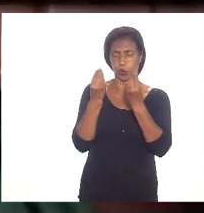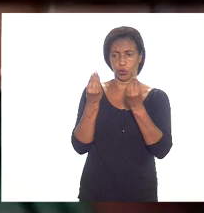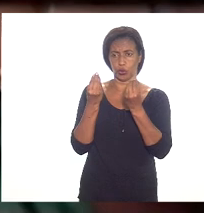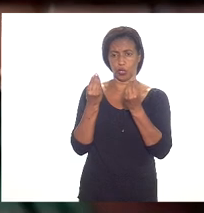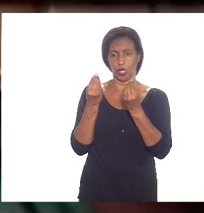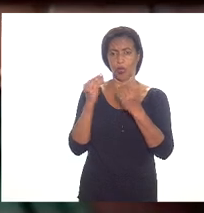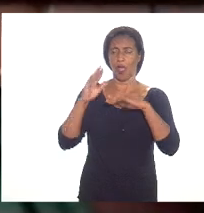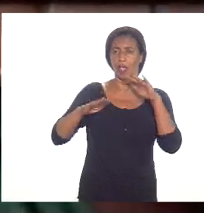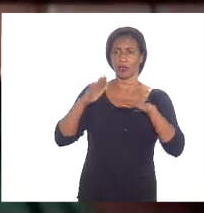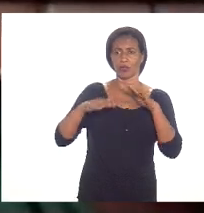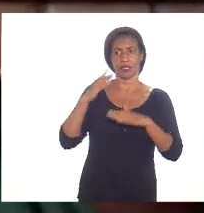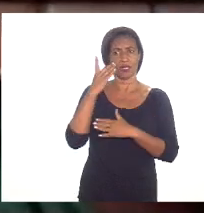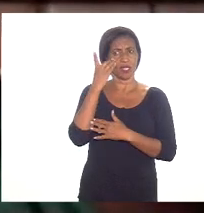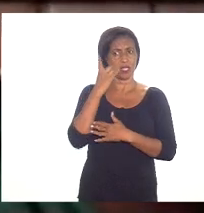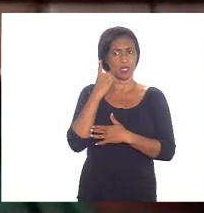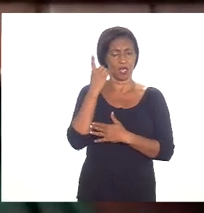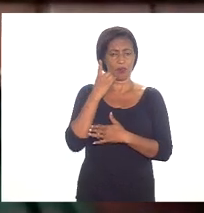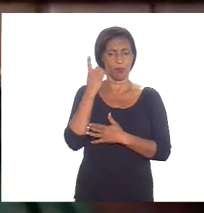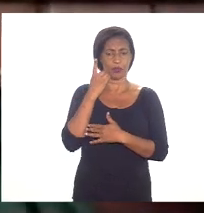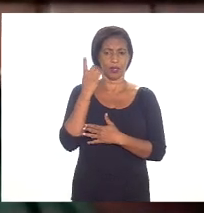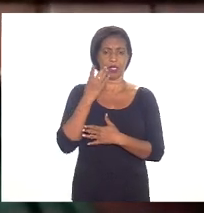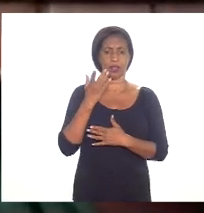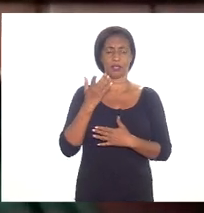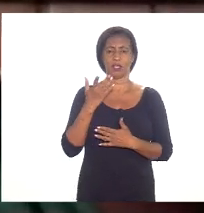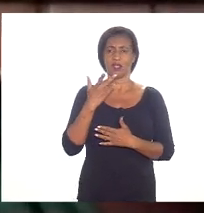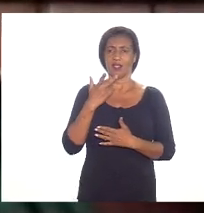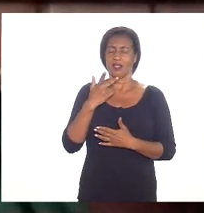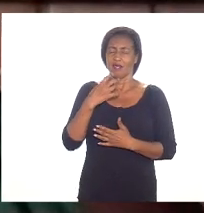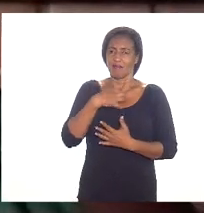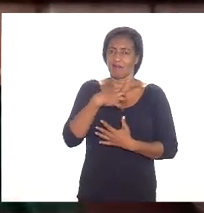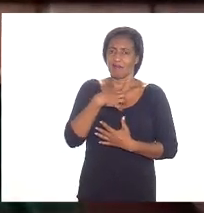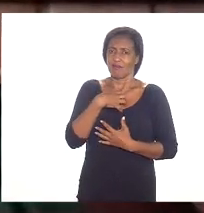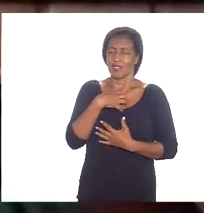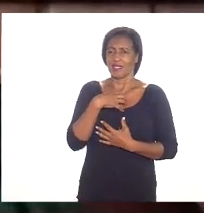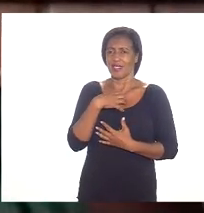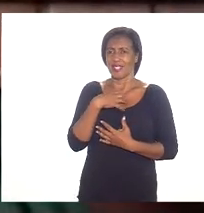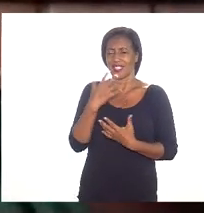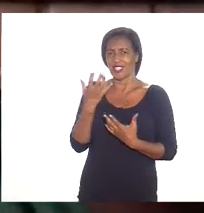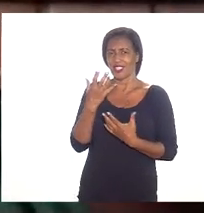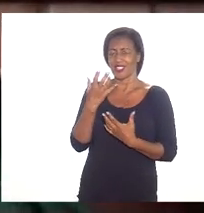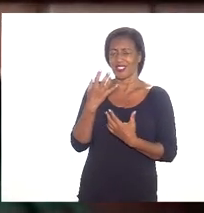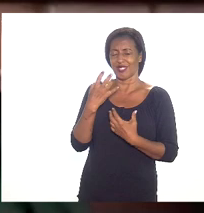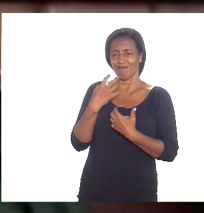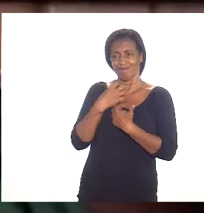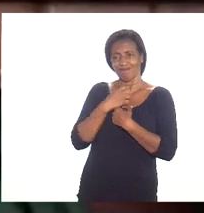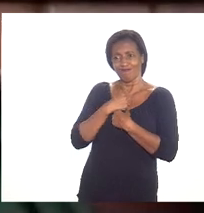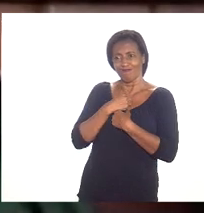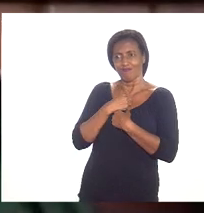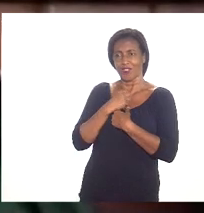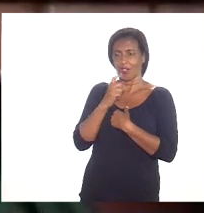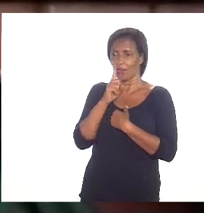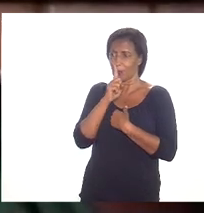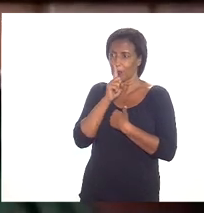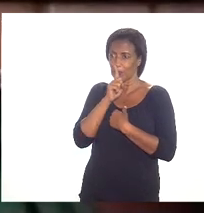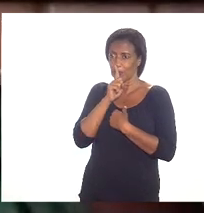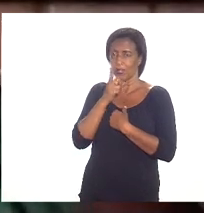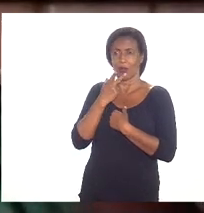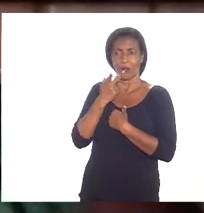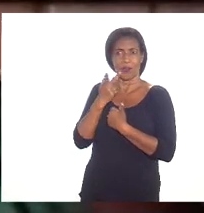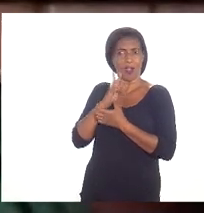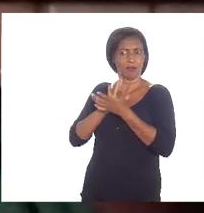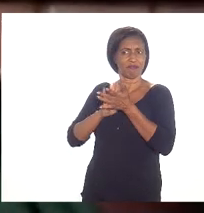deputados, em que as pessoas ficam constrangidas, né, e acuadas, não falam,